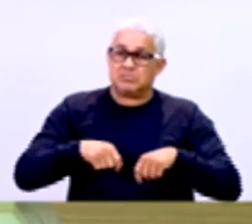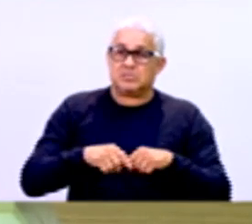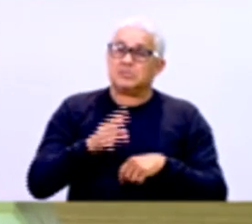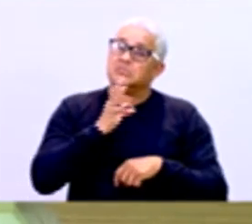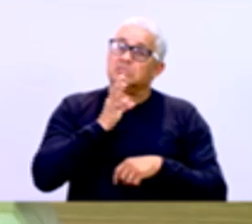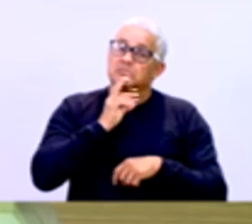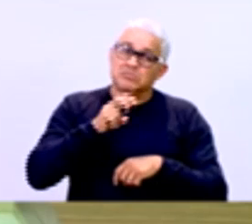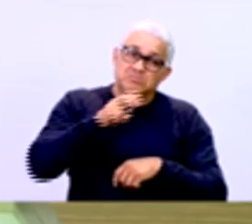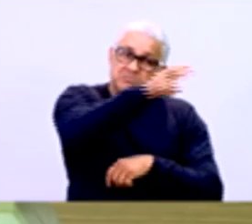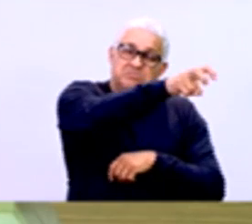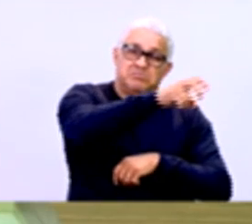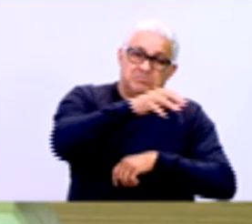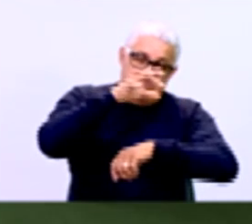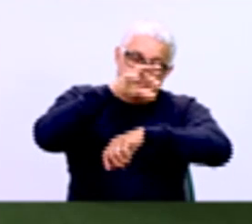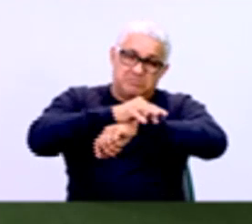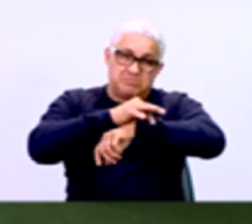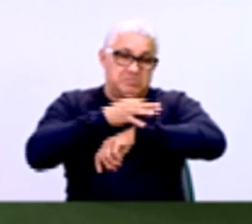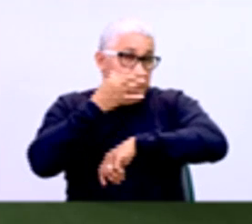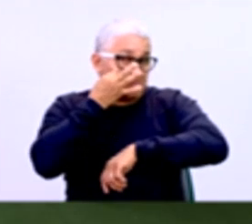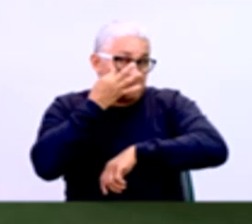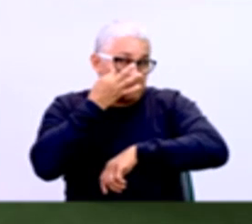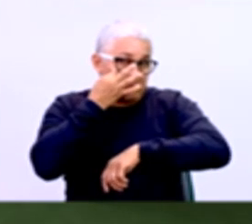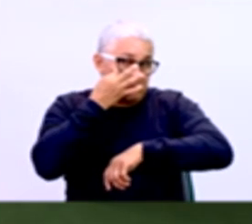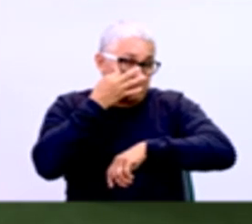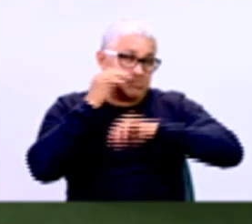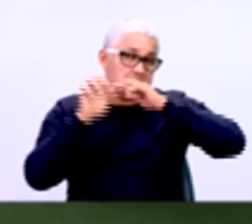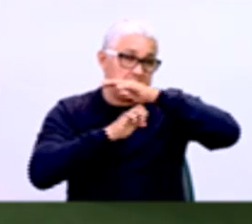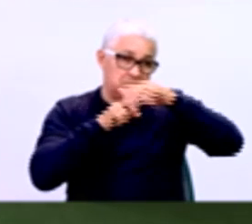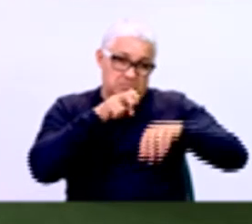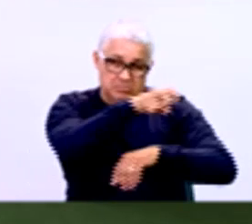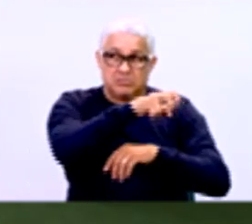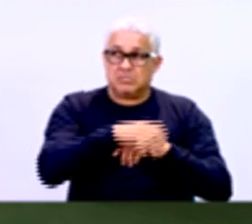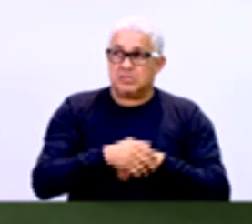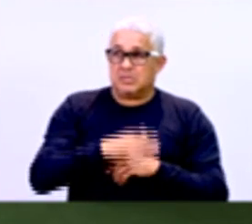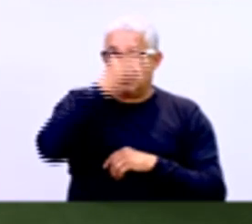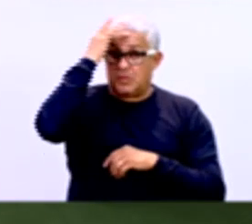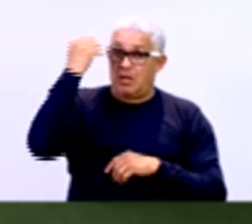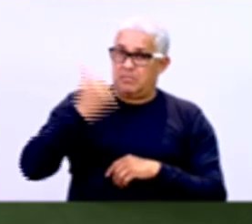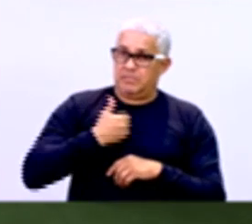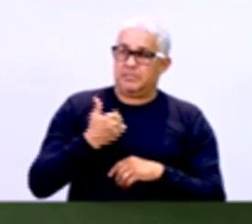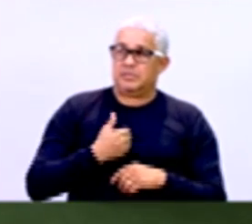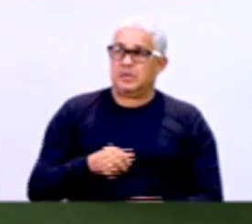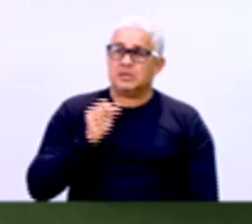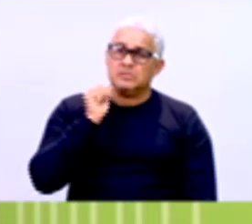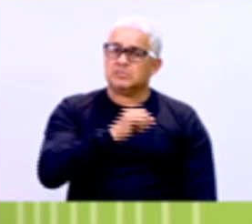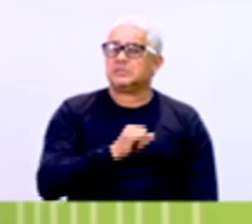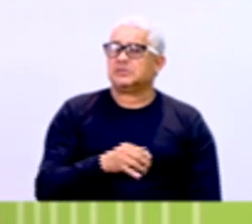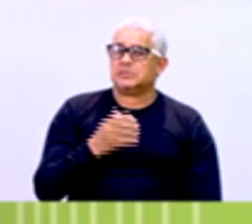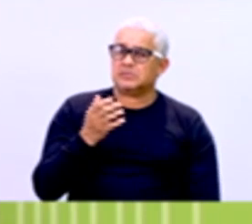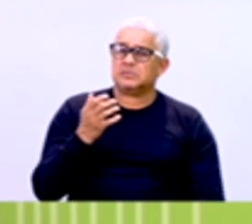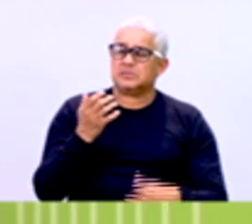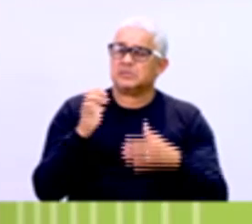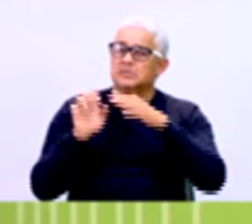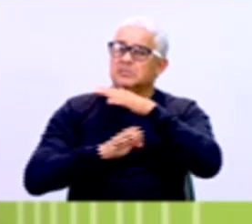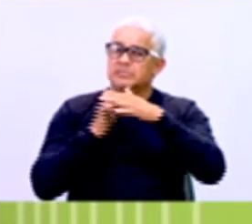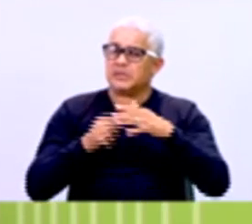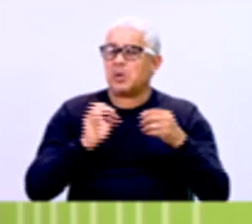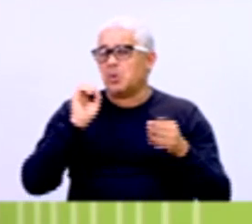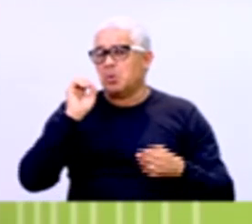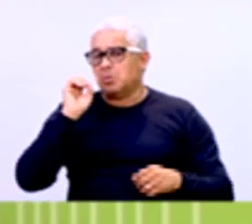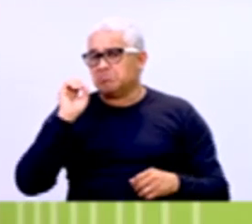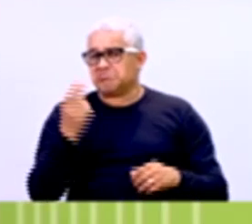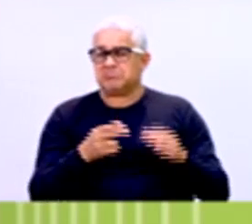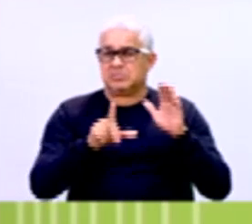conhecer a empresa. Ok. Eu lembro que uma vez alguém me falou, mas e se a empresa se recusar, se aquela loja que